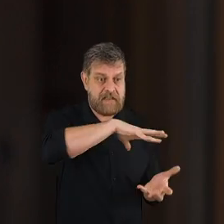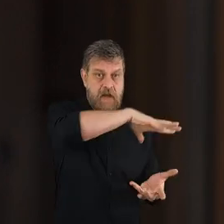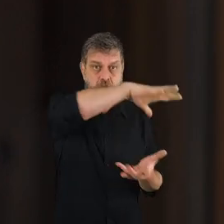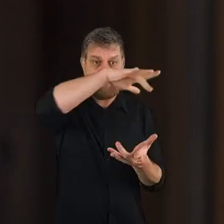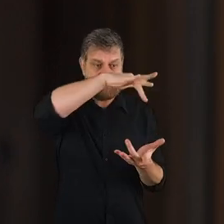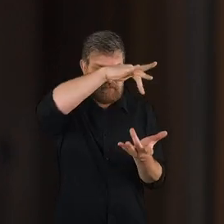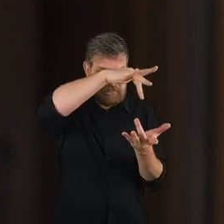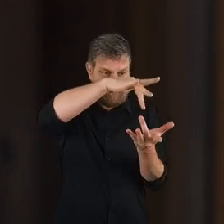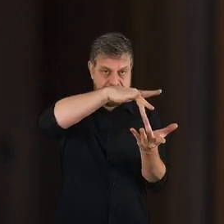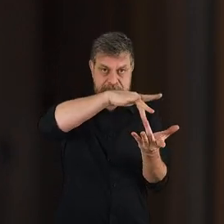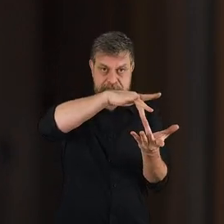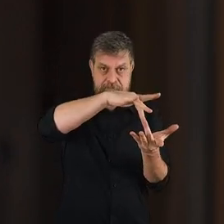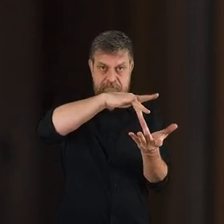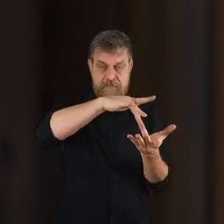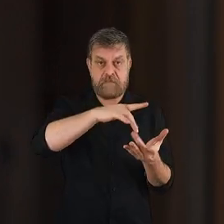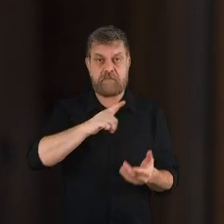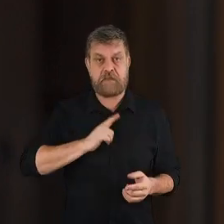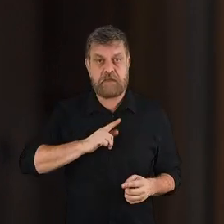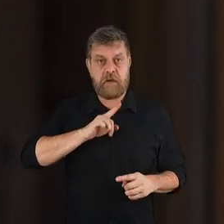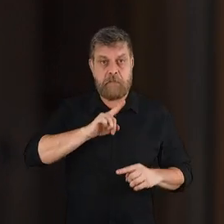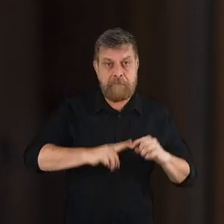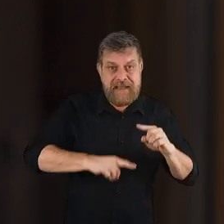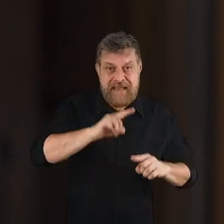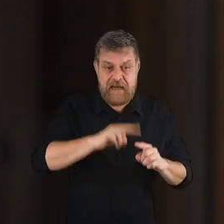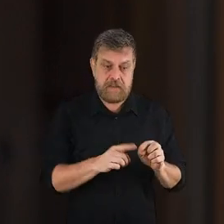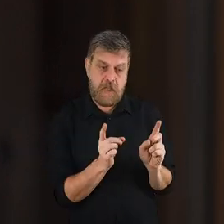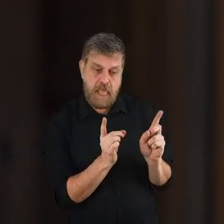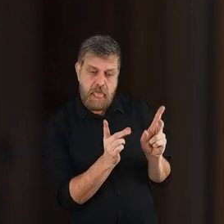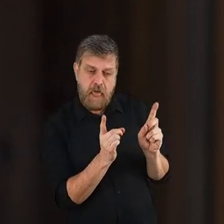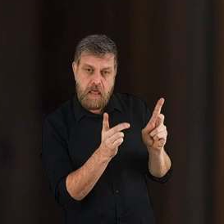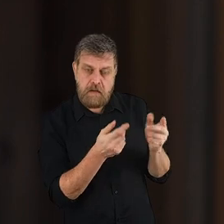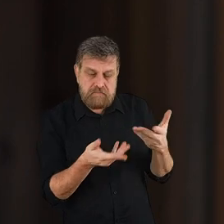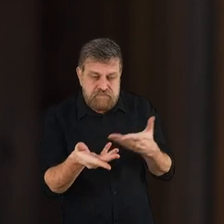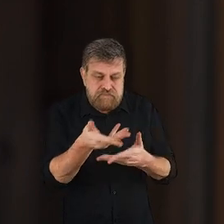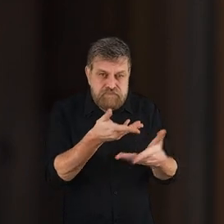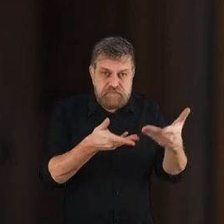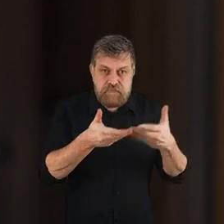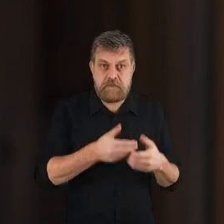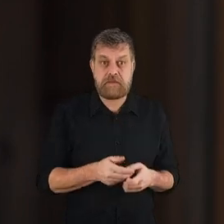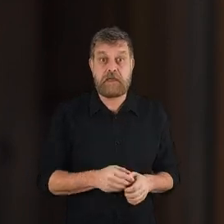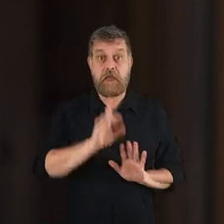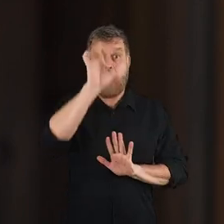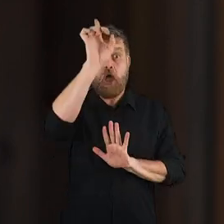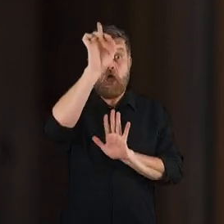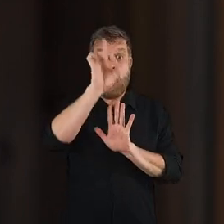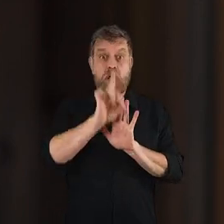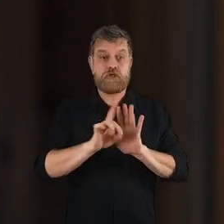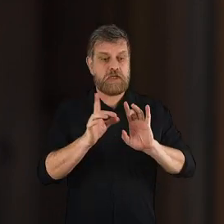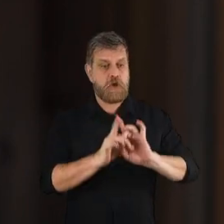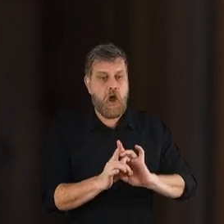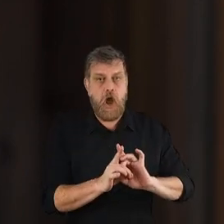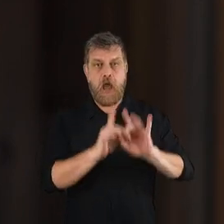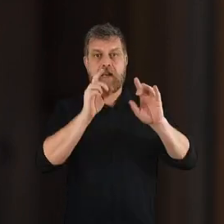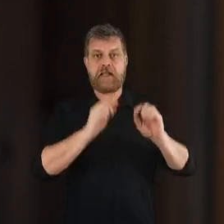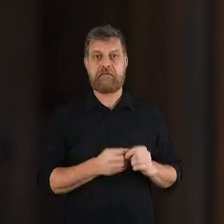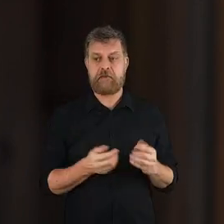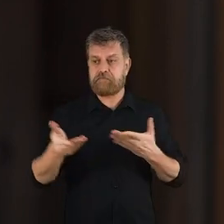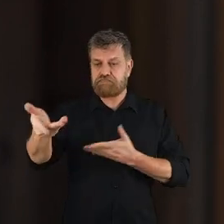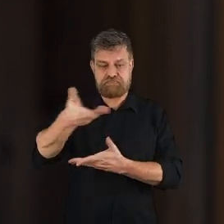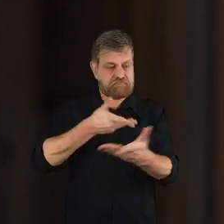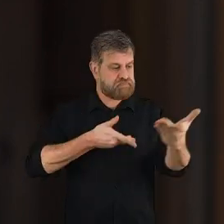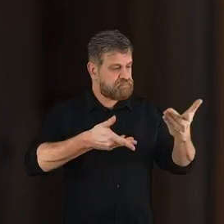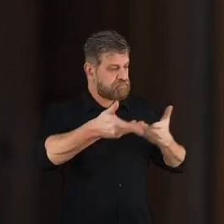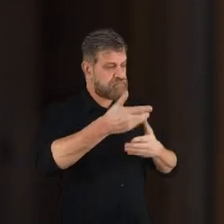globalização, de que os produtos e as mercadorias têm um direito à livre migração